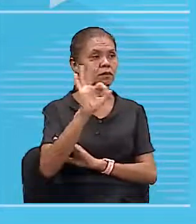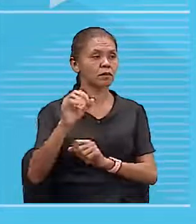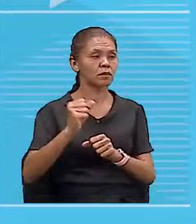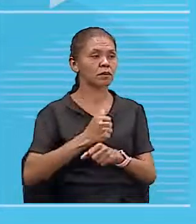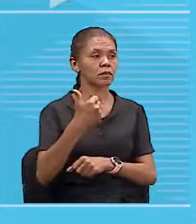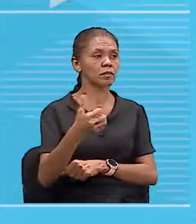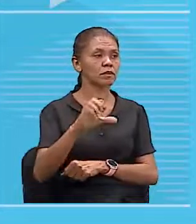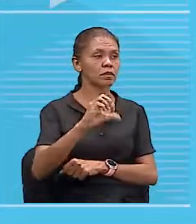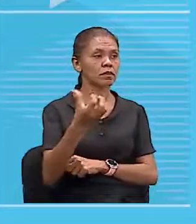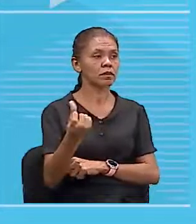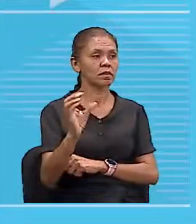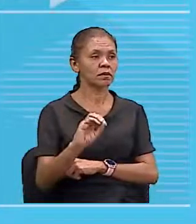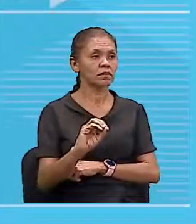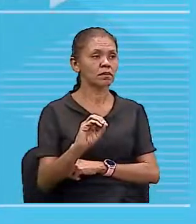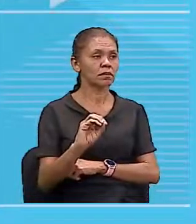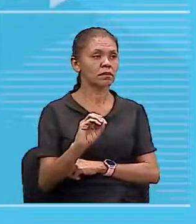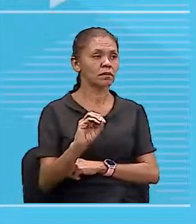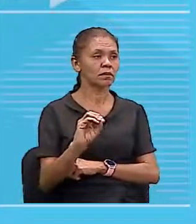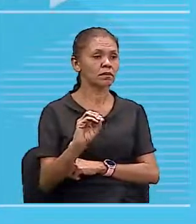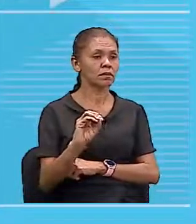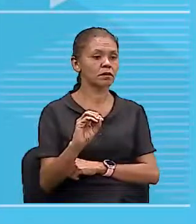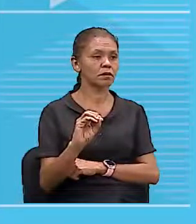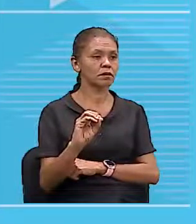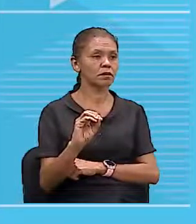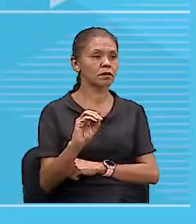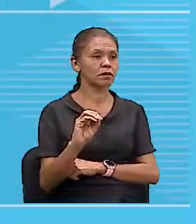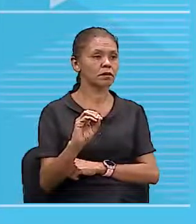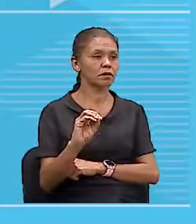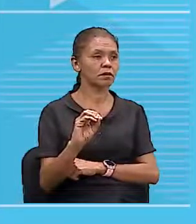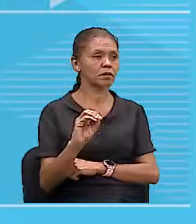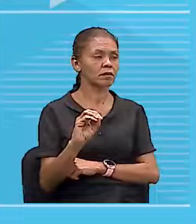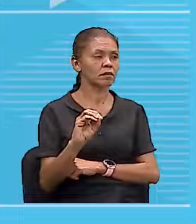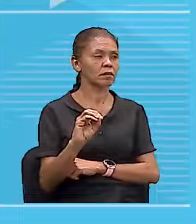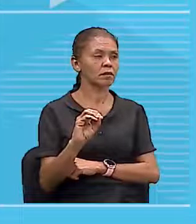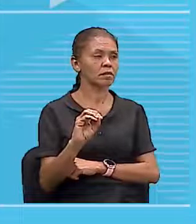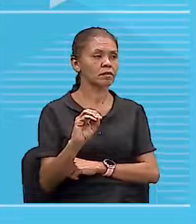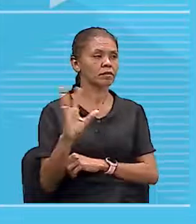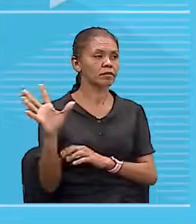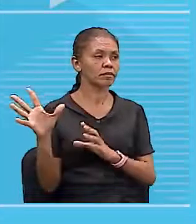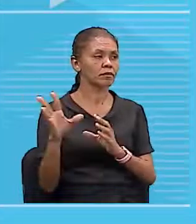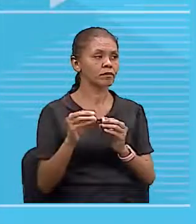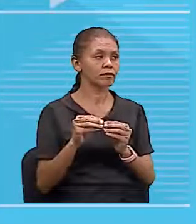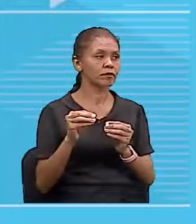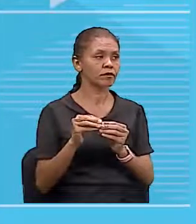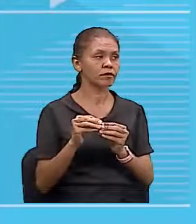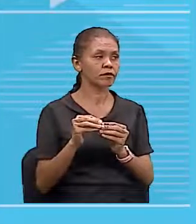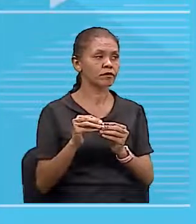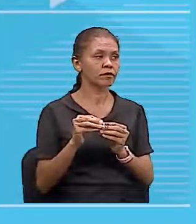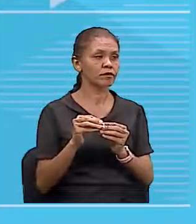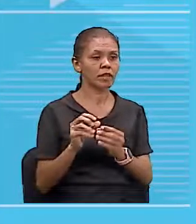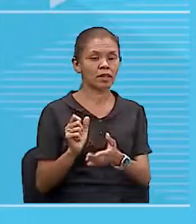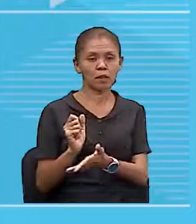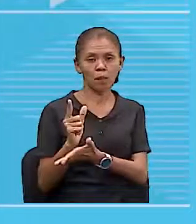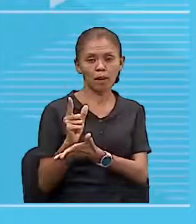é cor para aproximadamente 10 para três por cento Resumindo nós paramos de comprar determinadas